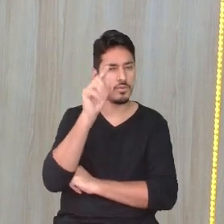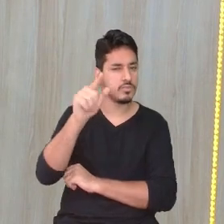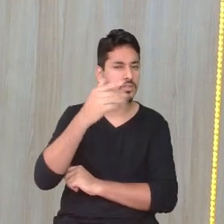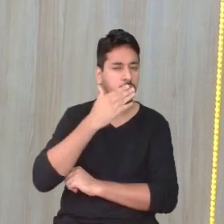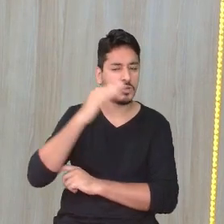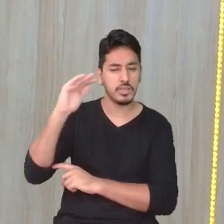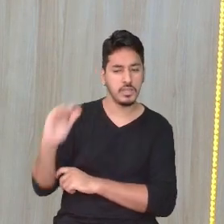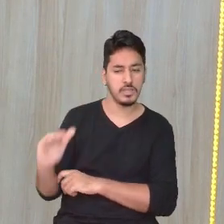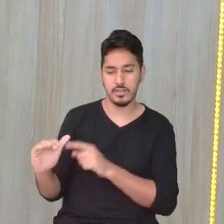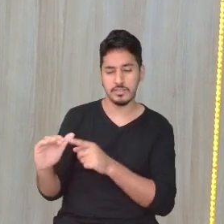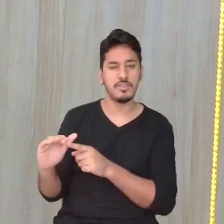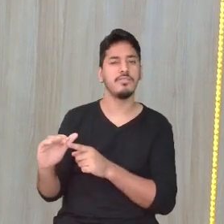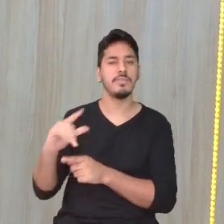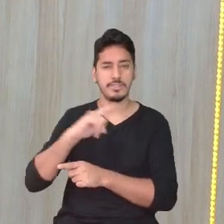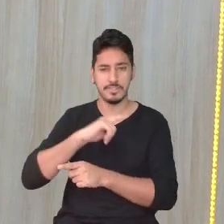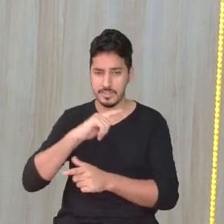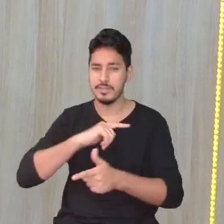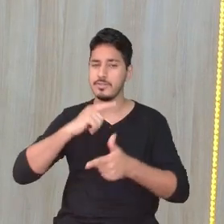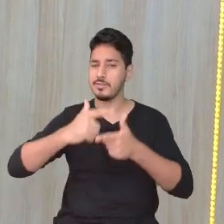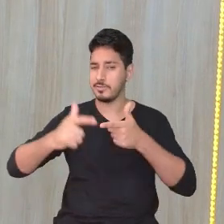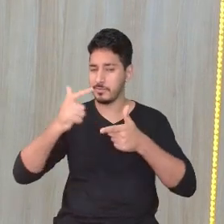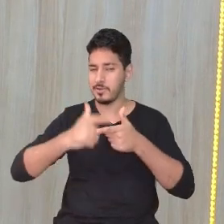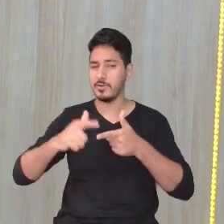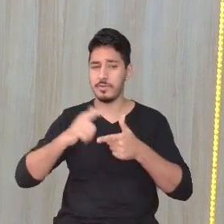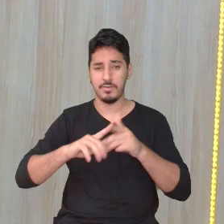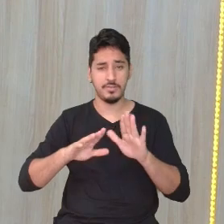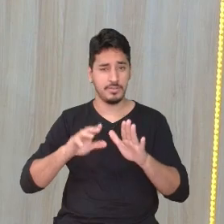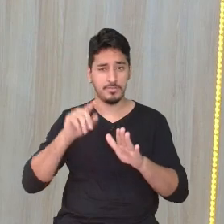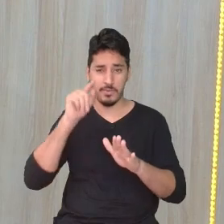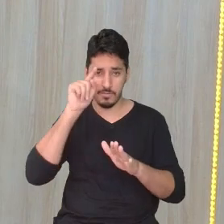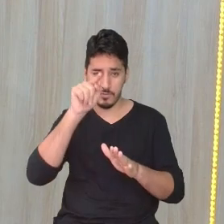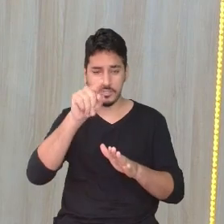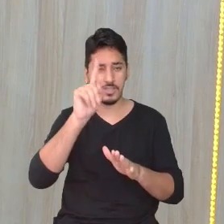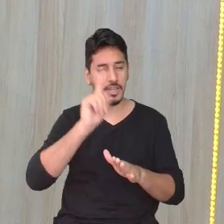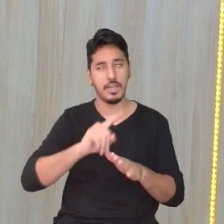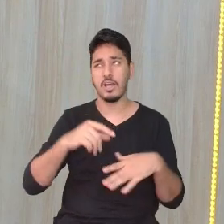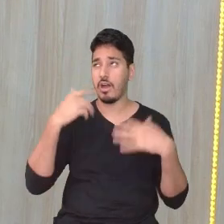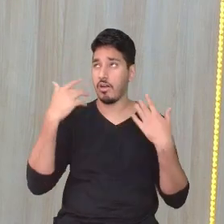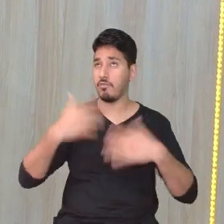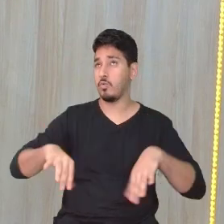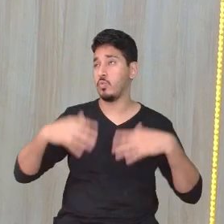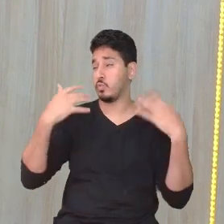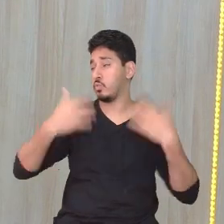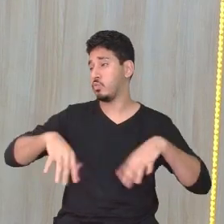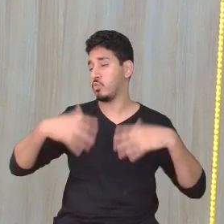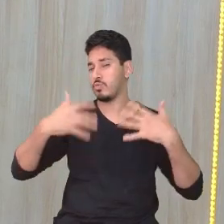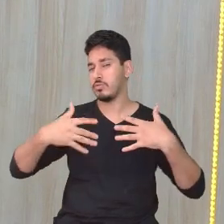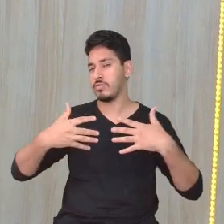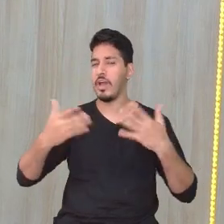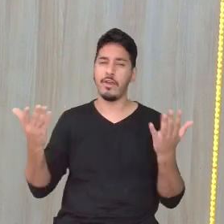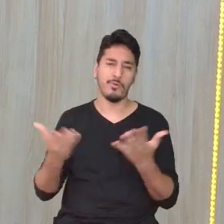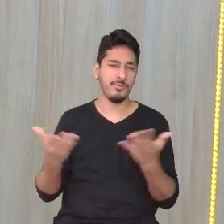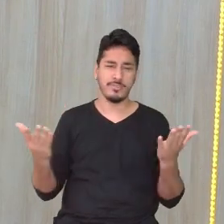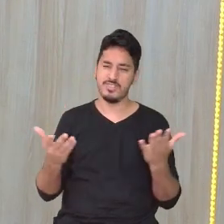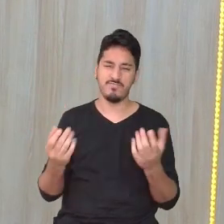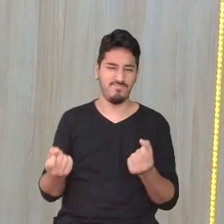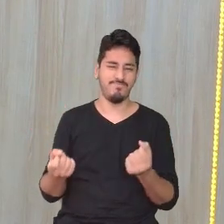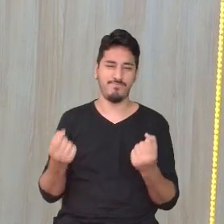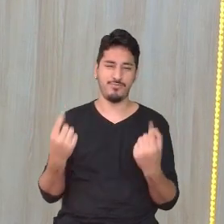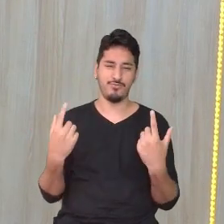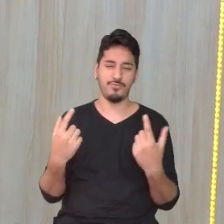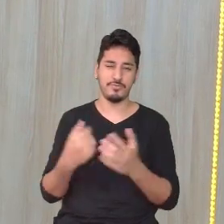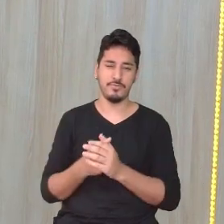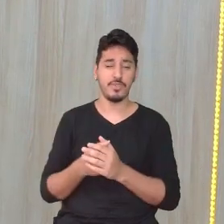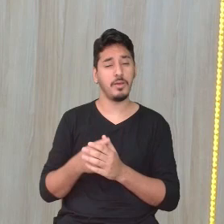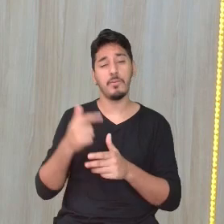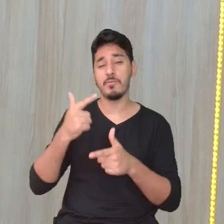era criança. Você tinha os seus problemas, que para você eram problemas grandes. Hoje já não devem ser tantos. Problemas